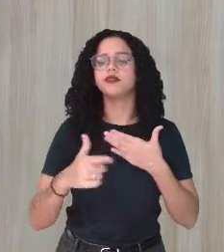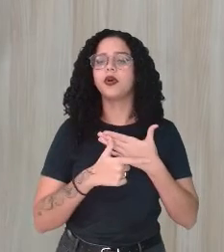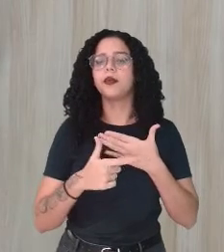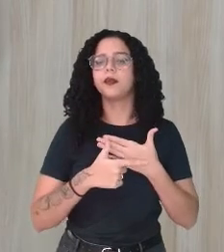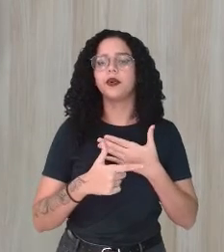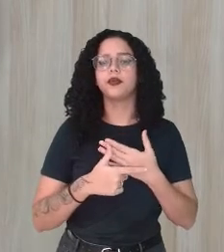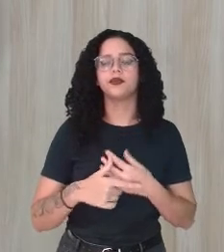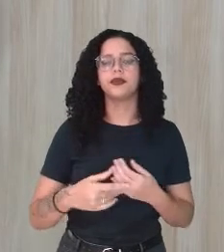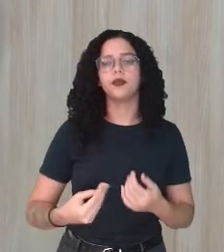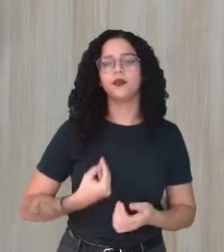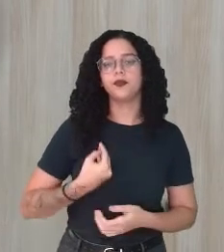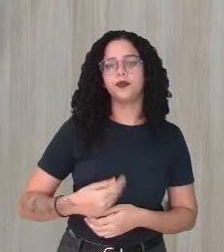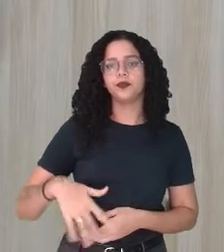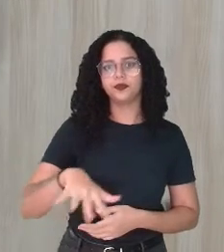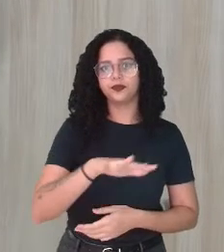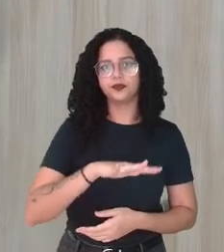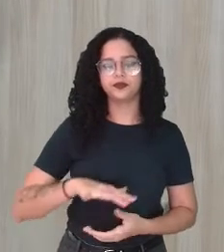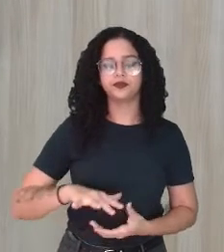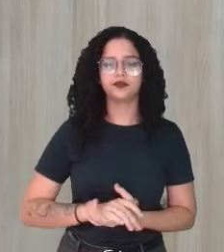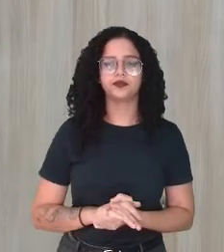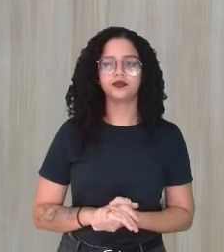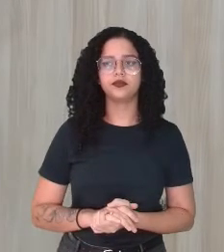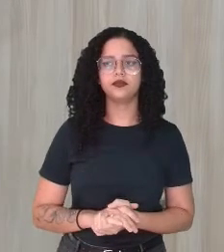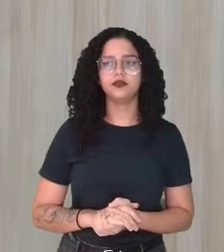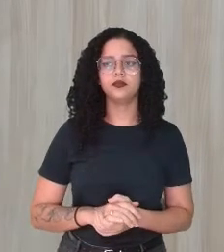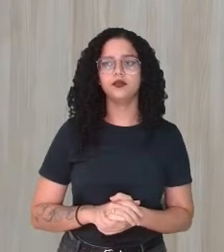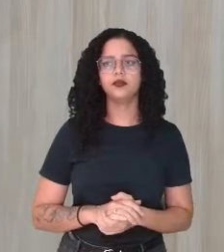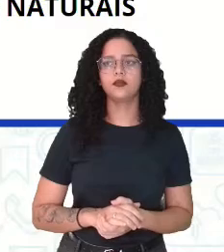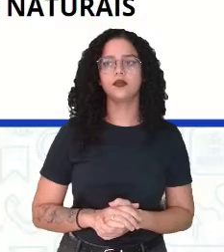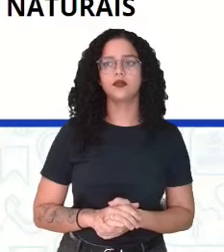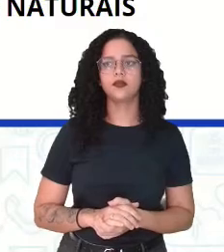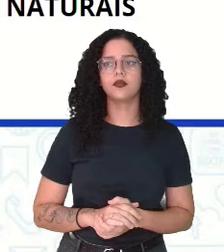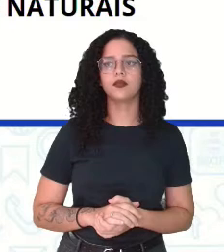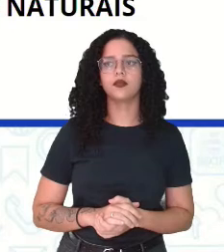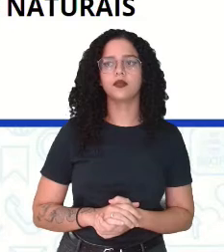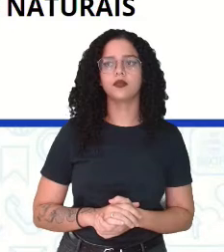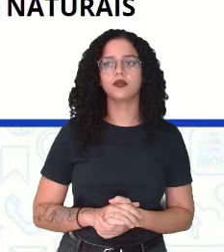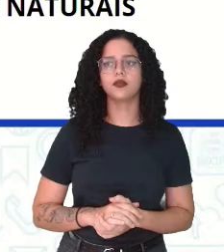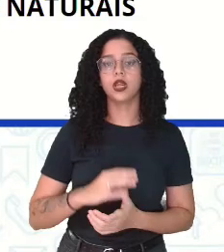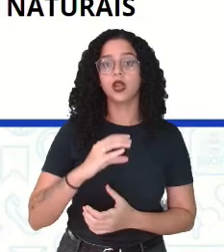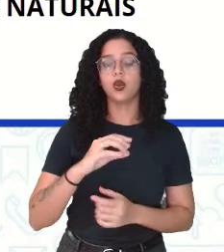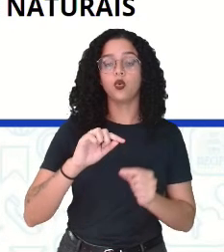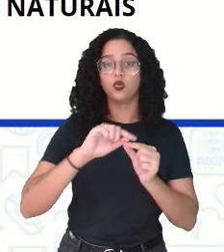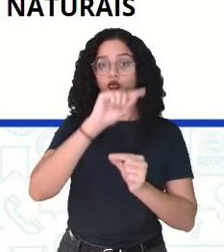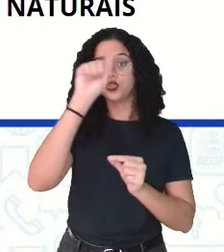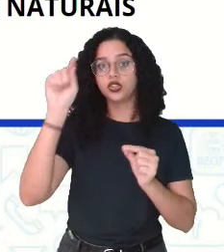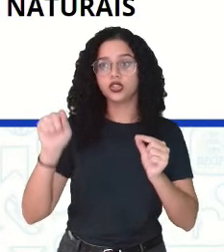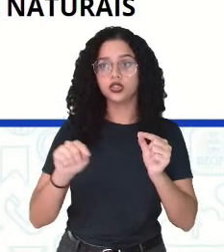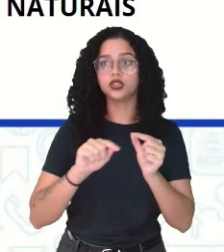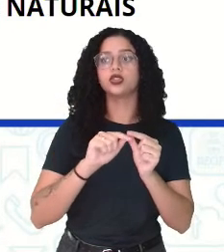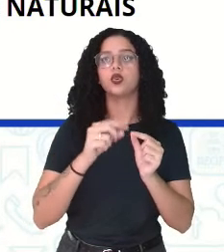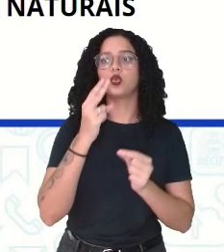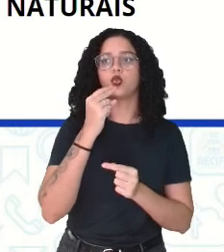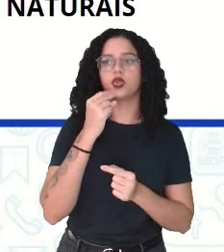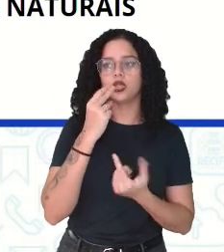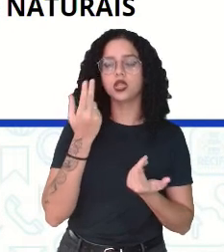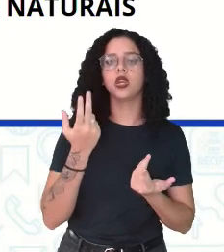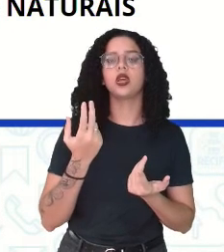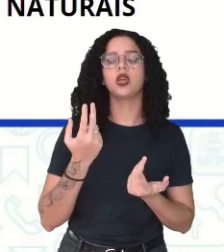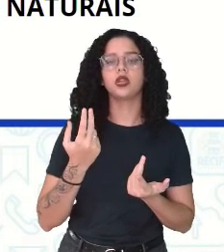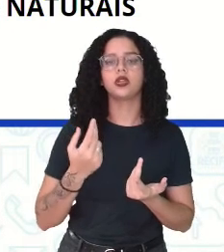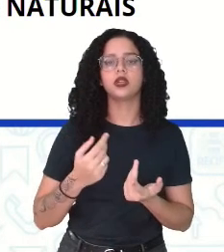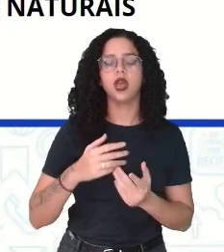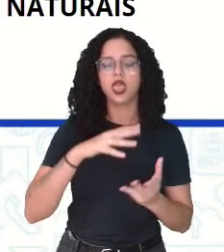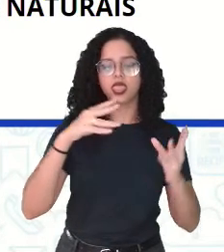certo? Outra coisa aqui, ó, a ciclagem de nutrientes, que é importantíssimo isso, né? Esse retorno dos nutrientes